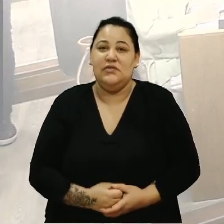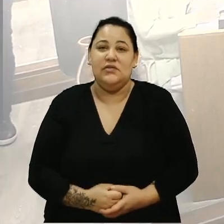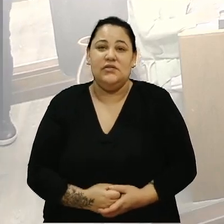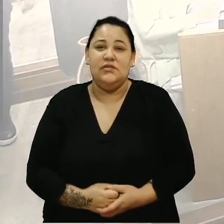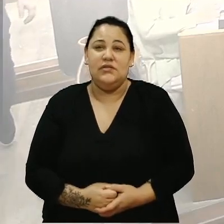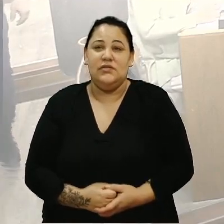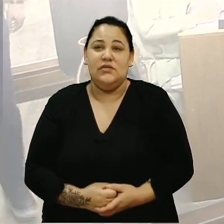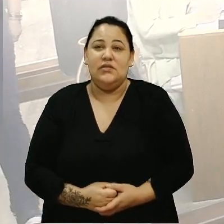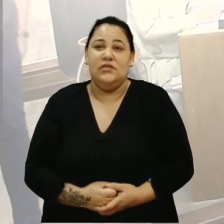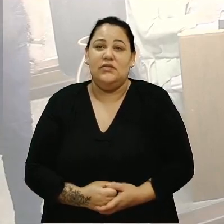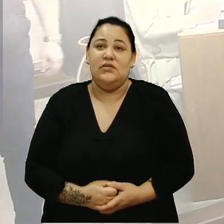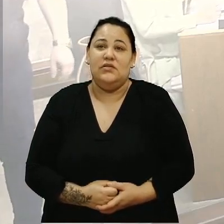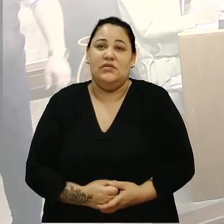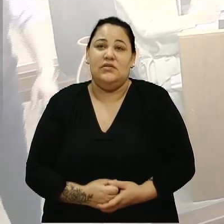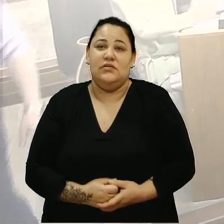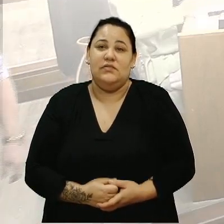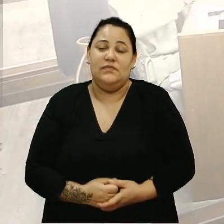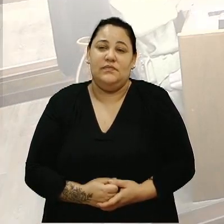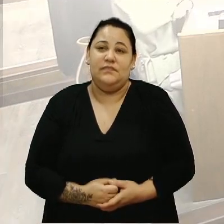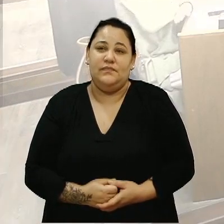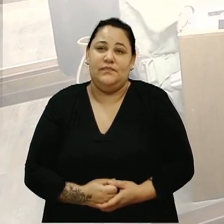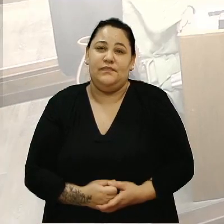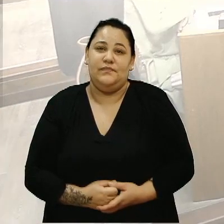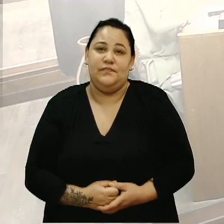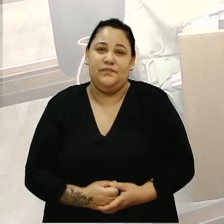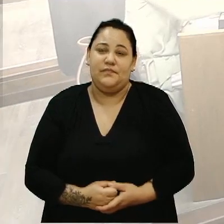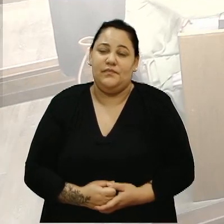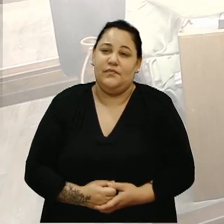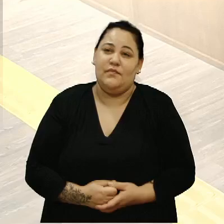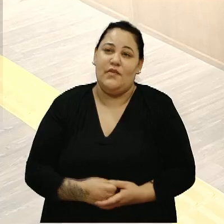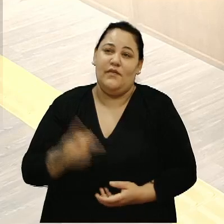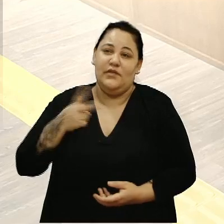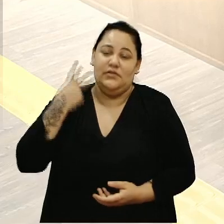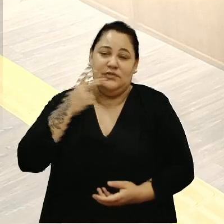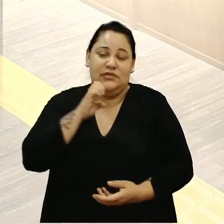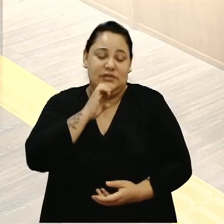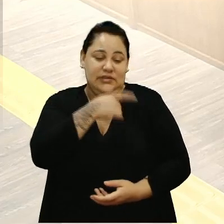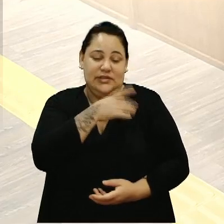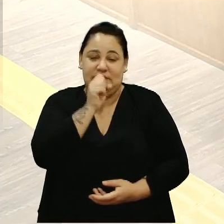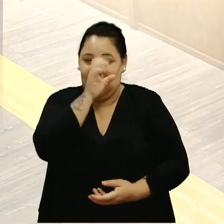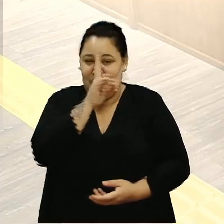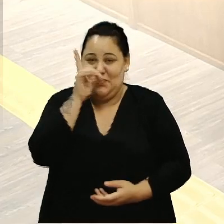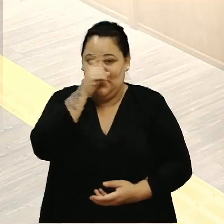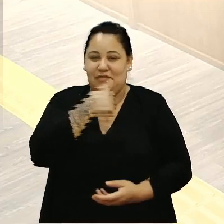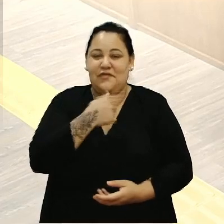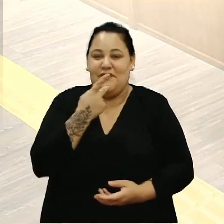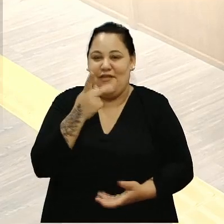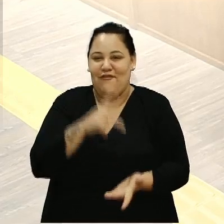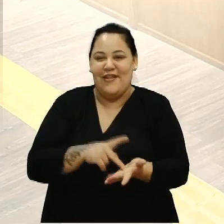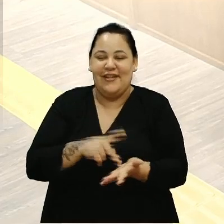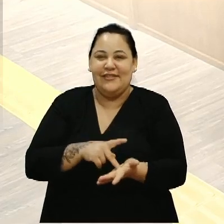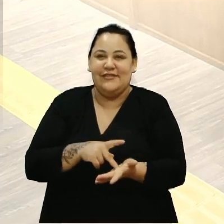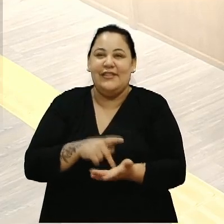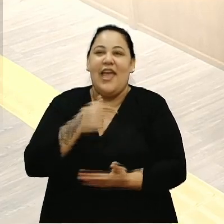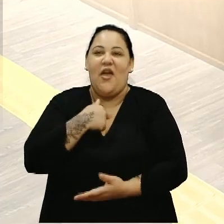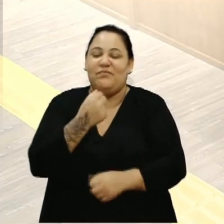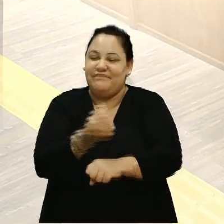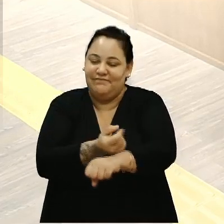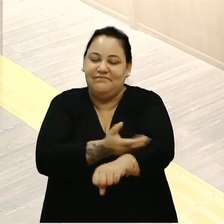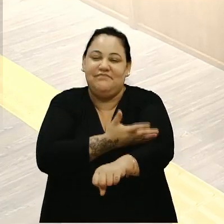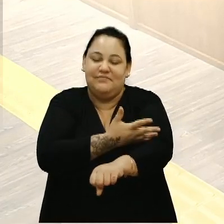vou dar as partes, se for possível. Vereadora Estela, esse final de semana, eu confesso que eu me